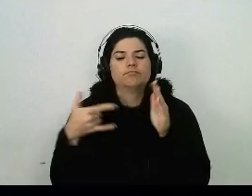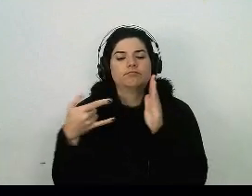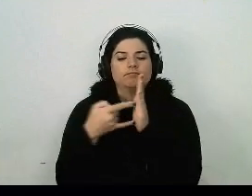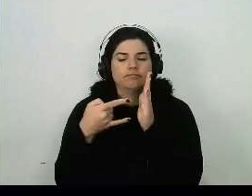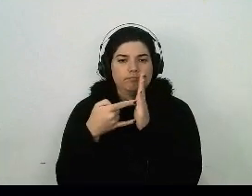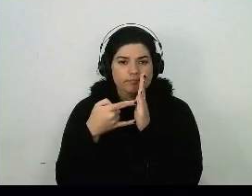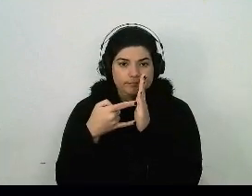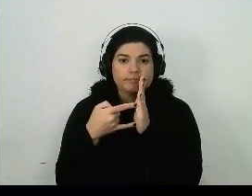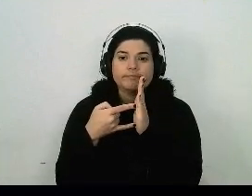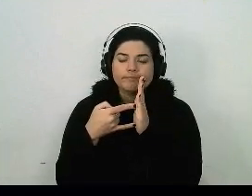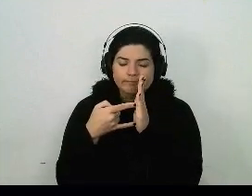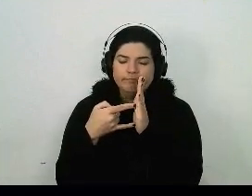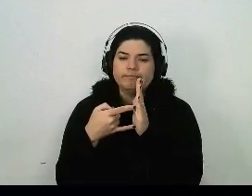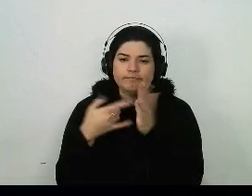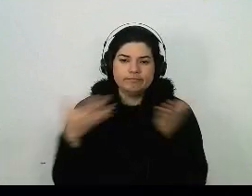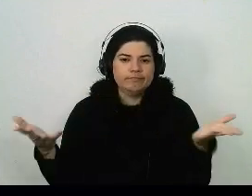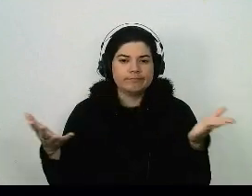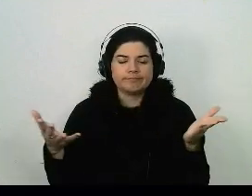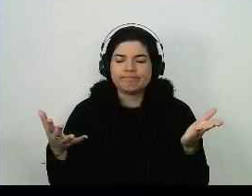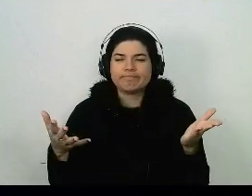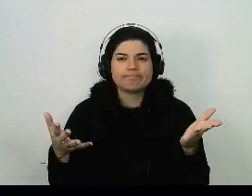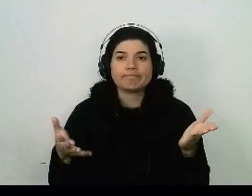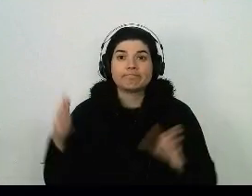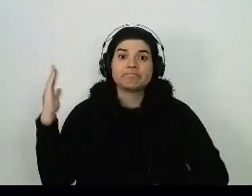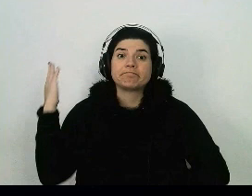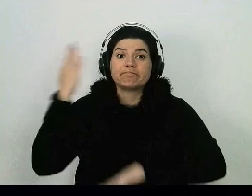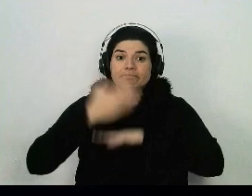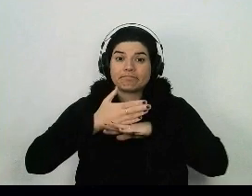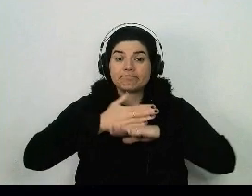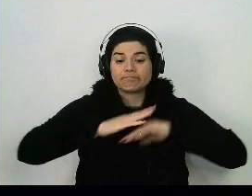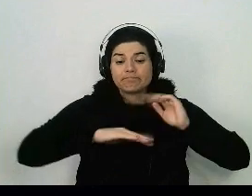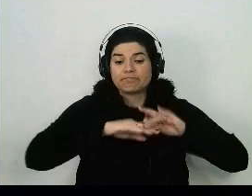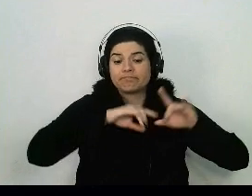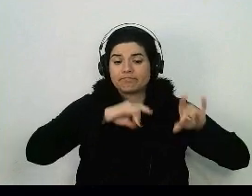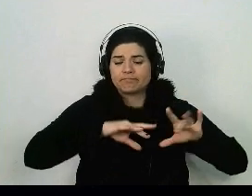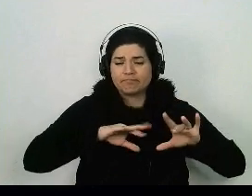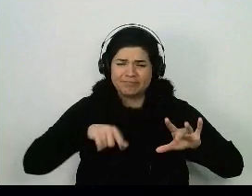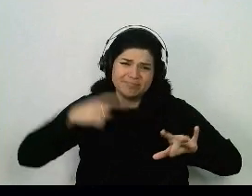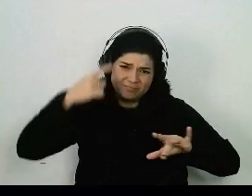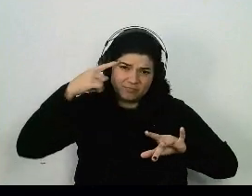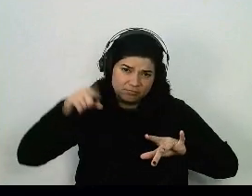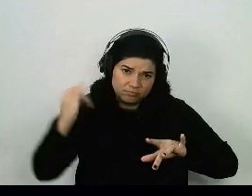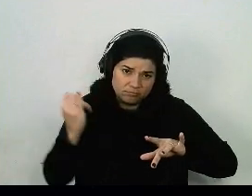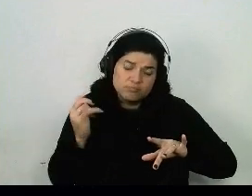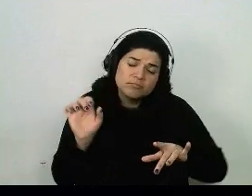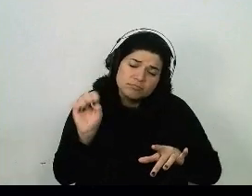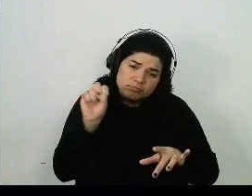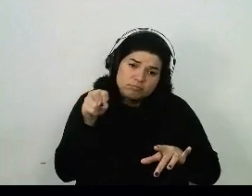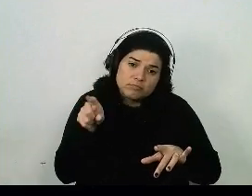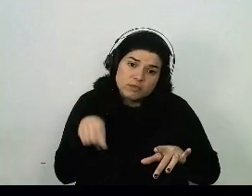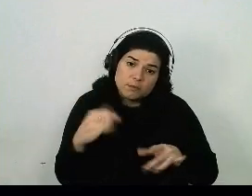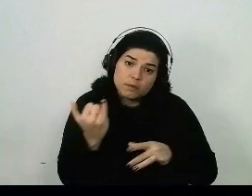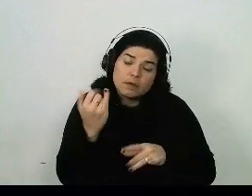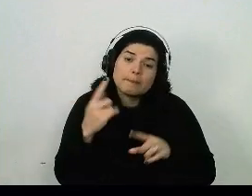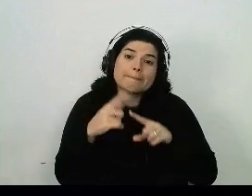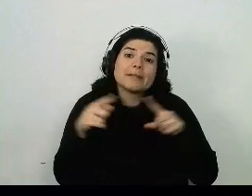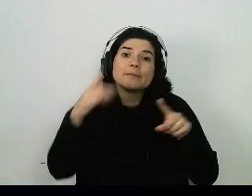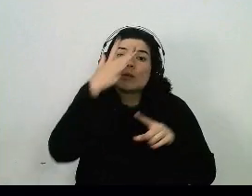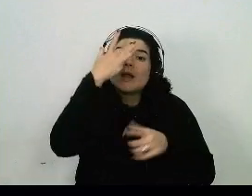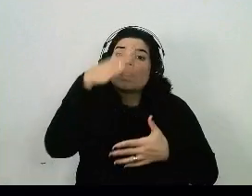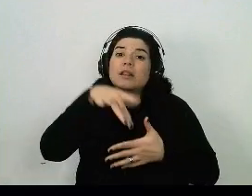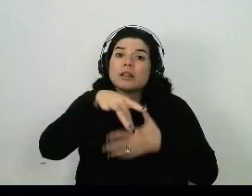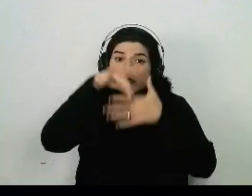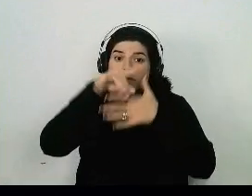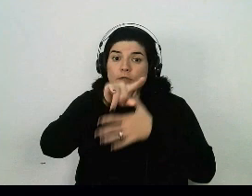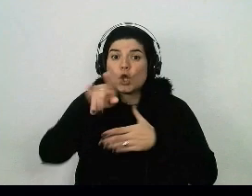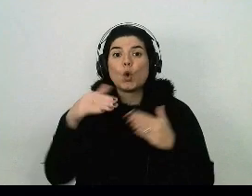que qualquer aspecto técnico e eu não quero dizer que aspecto técnico não é importante é claro que é mas para quem está em posição de liderança acho que vocês vão concordar